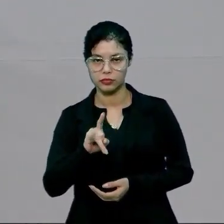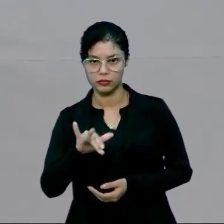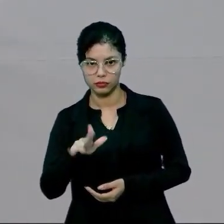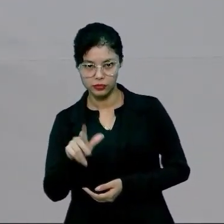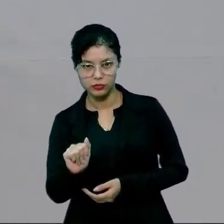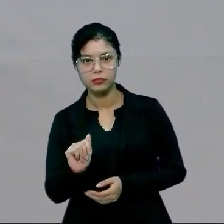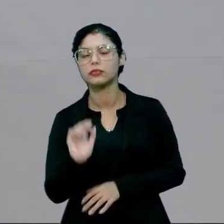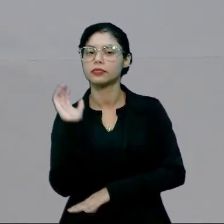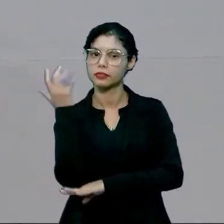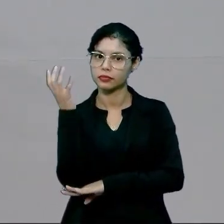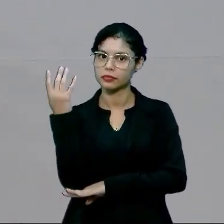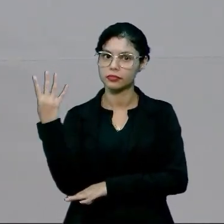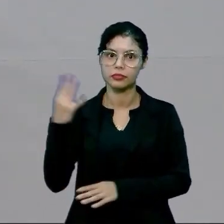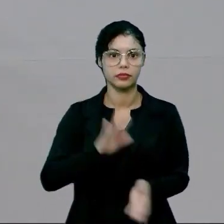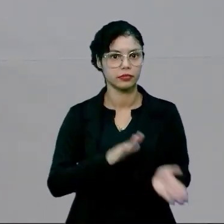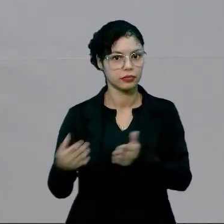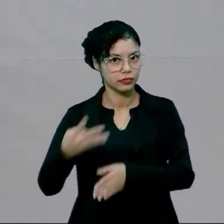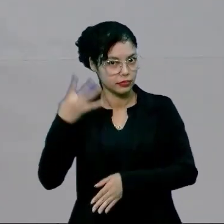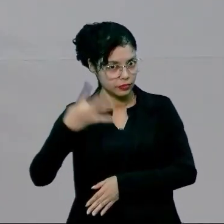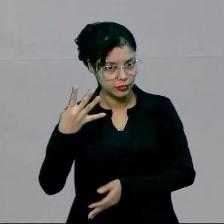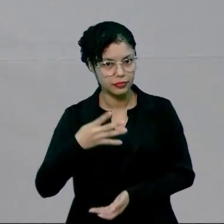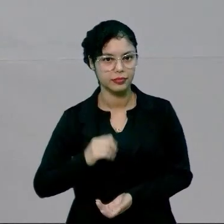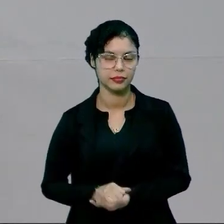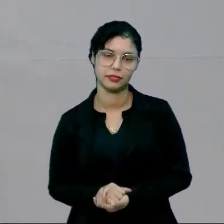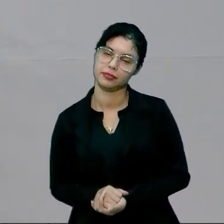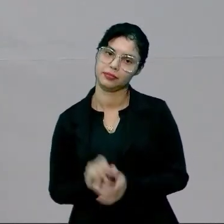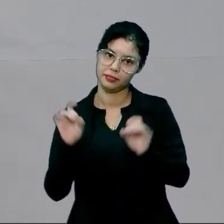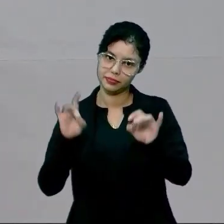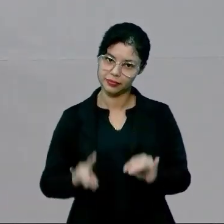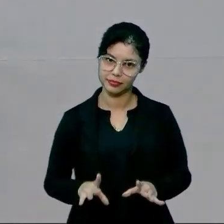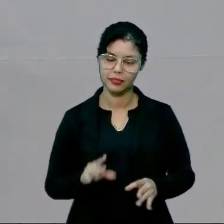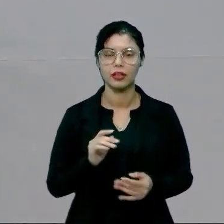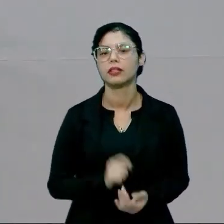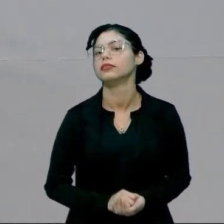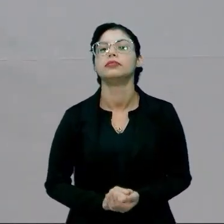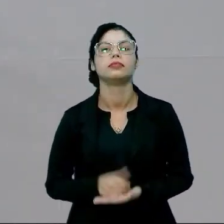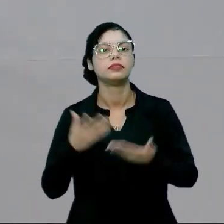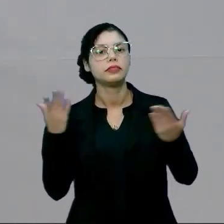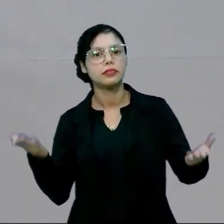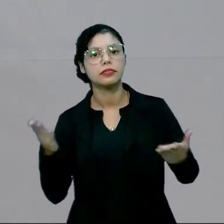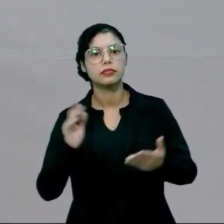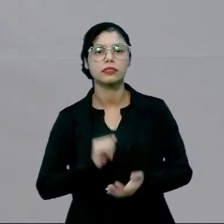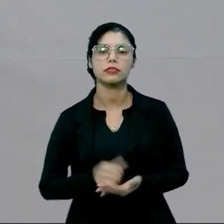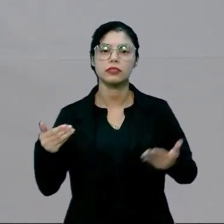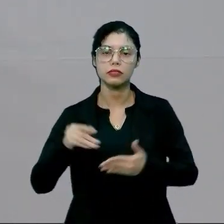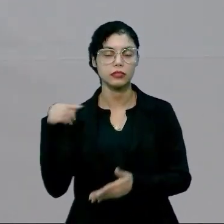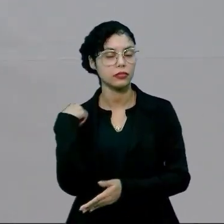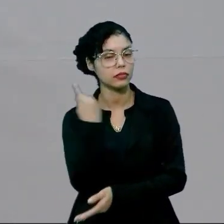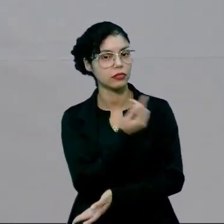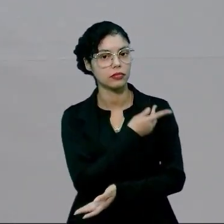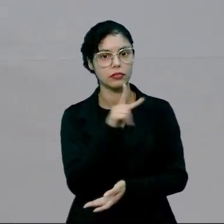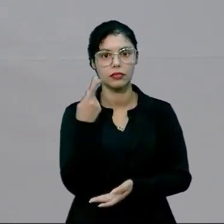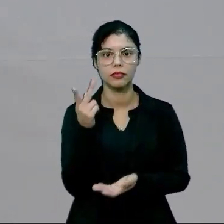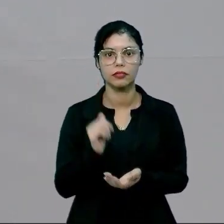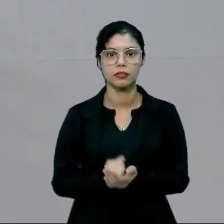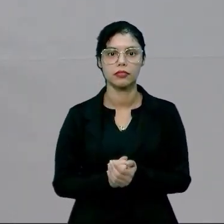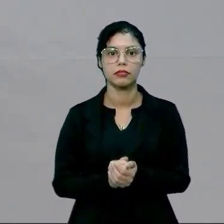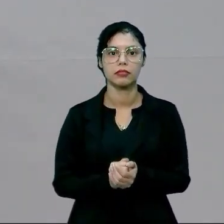fisiologia vegetal, parte 4. Inclusive, né, é a última parte. Pessoal, hoje a gente vai falar sobre